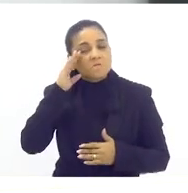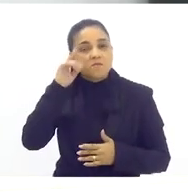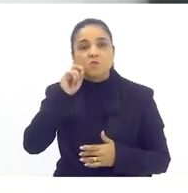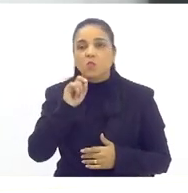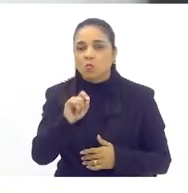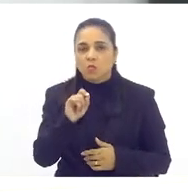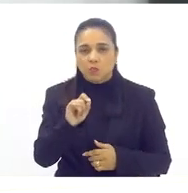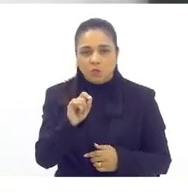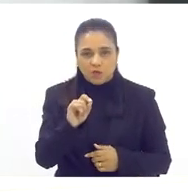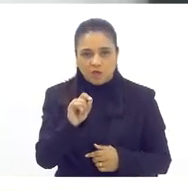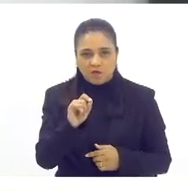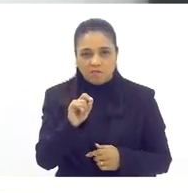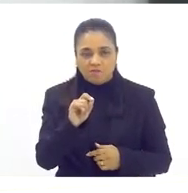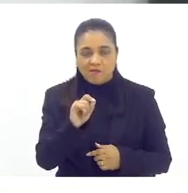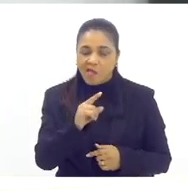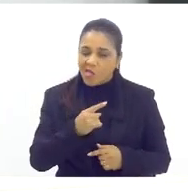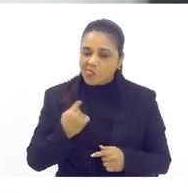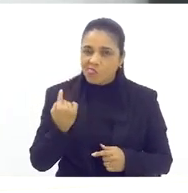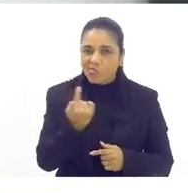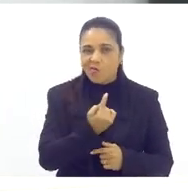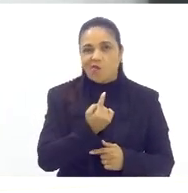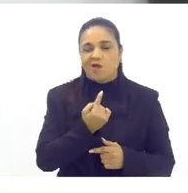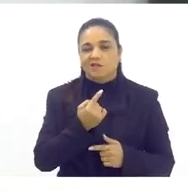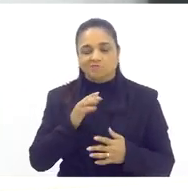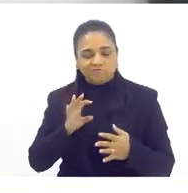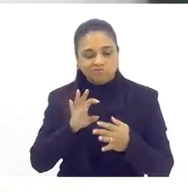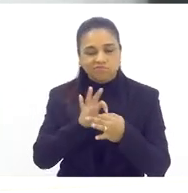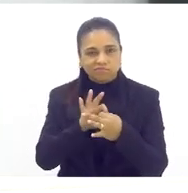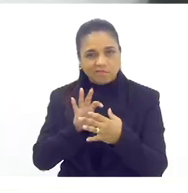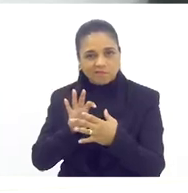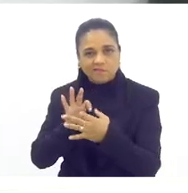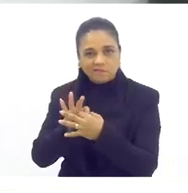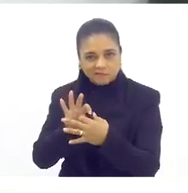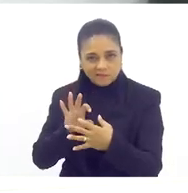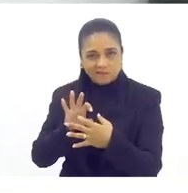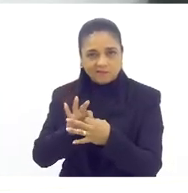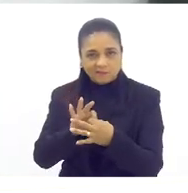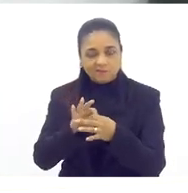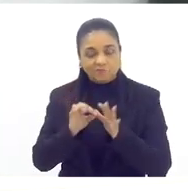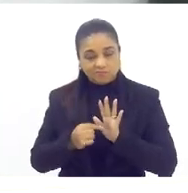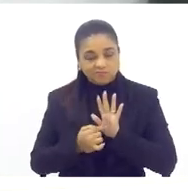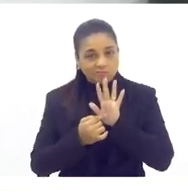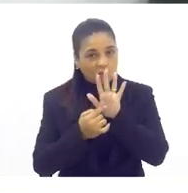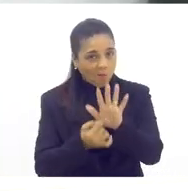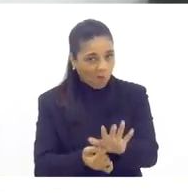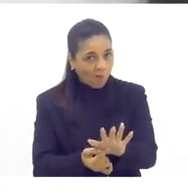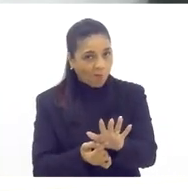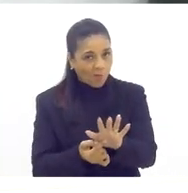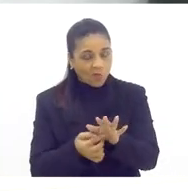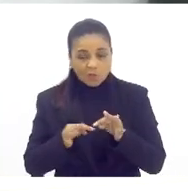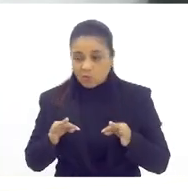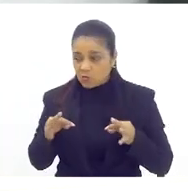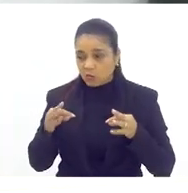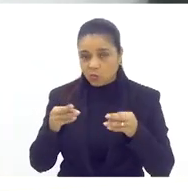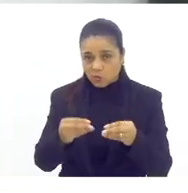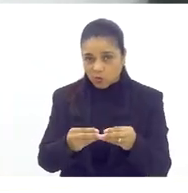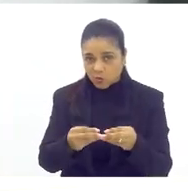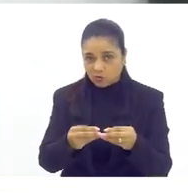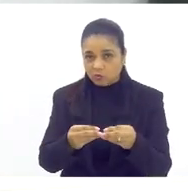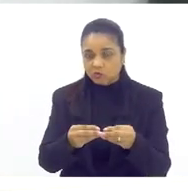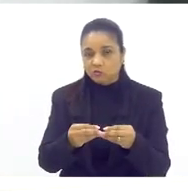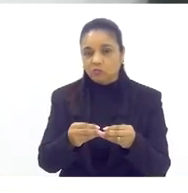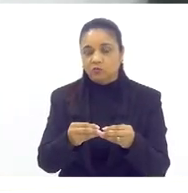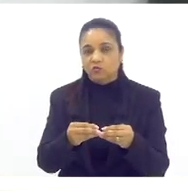é o fato de que a nossa rede apesar de ter sido apontada estar sendo apontada por todos aqui como